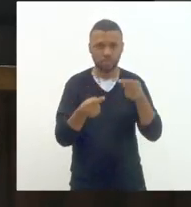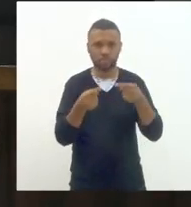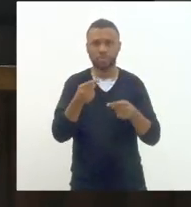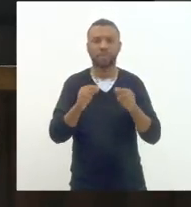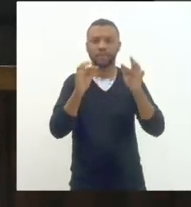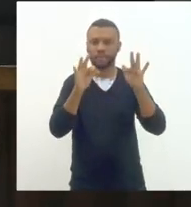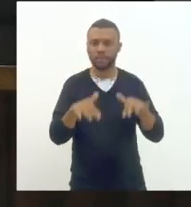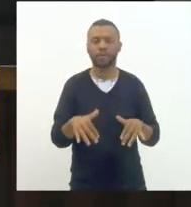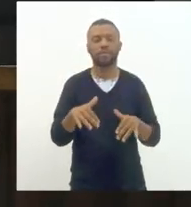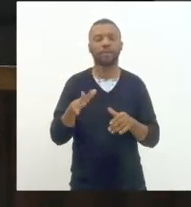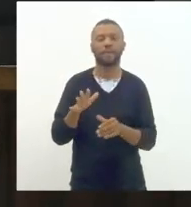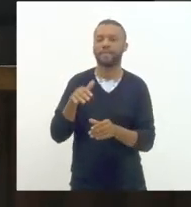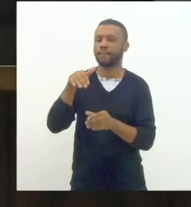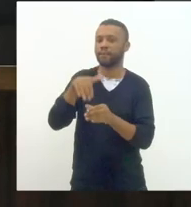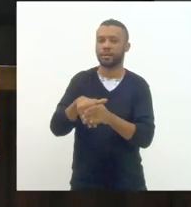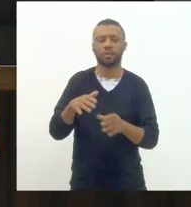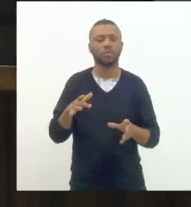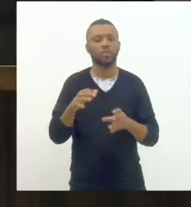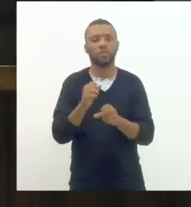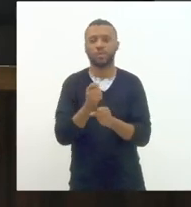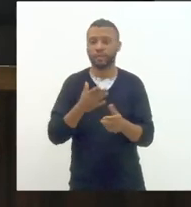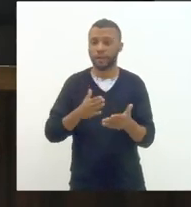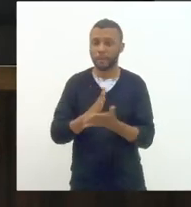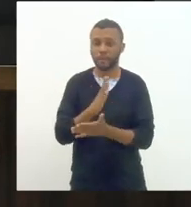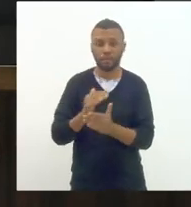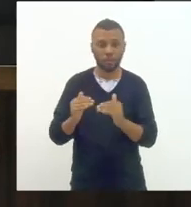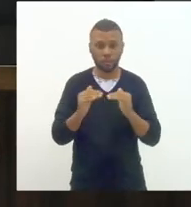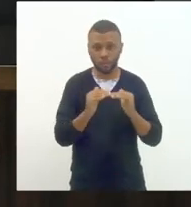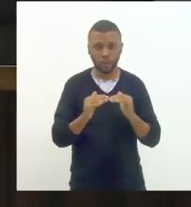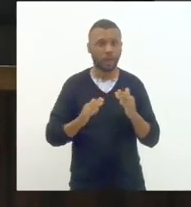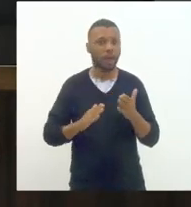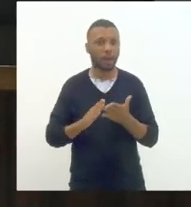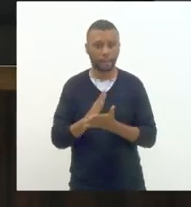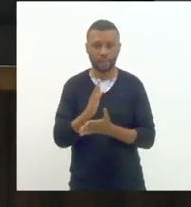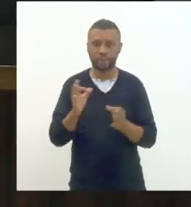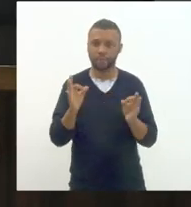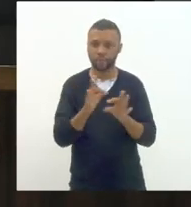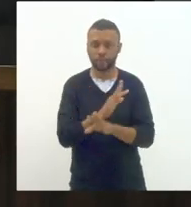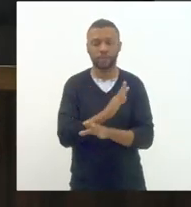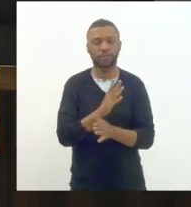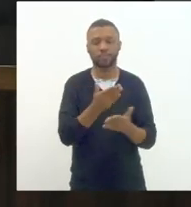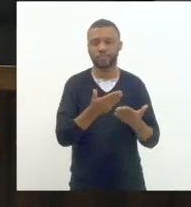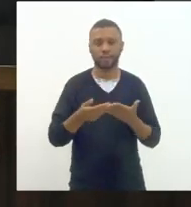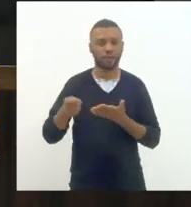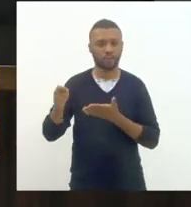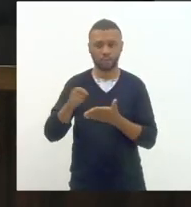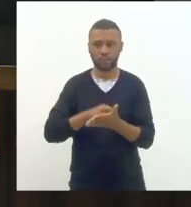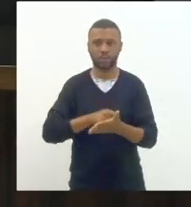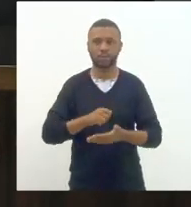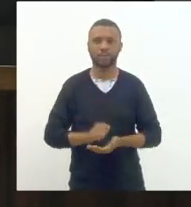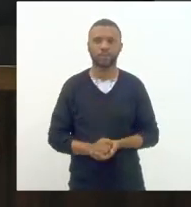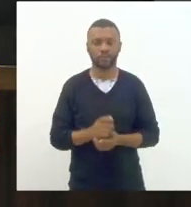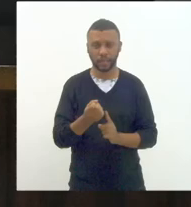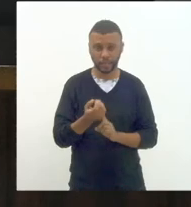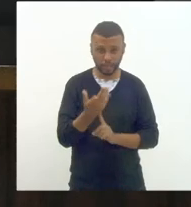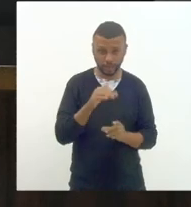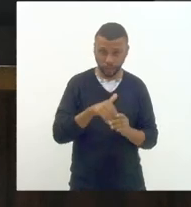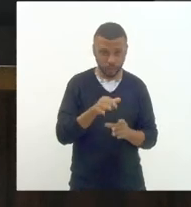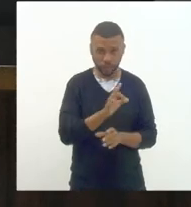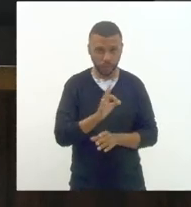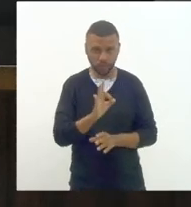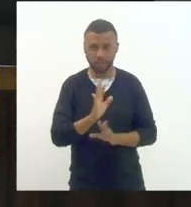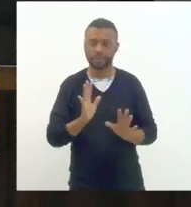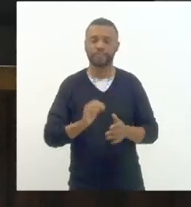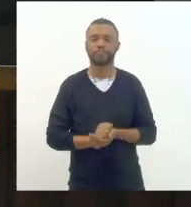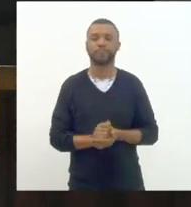encerrada a discussão, em votação, os senhores que aprovam, permaneçam como estão, aprovado, vai a autógrafo. Declara voto, não?